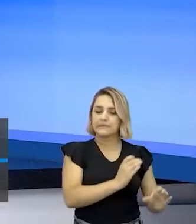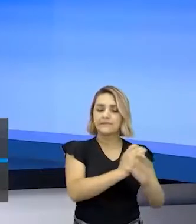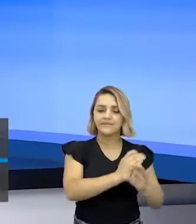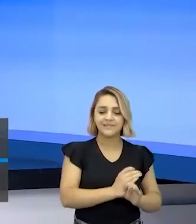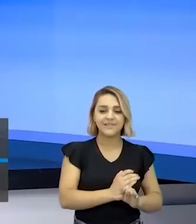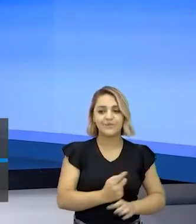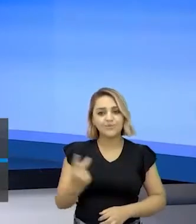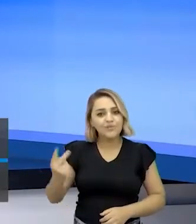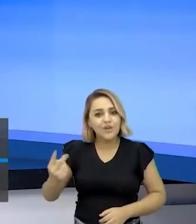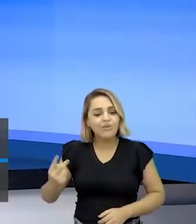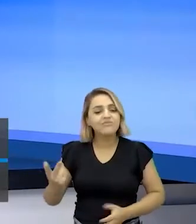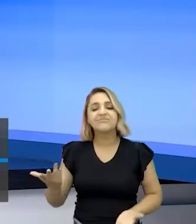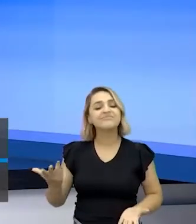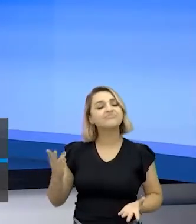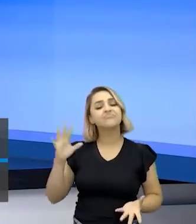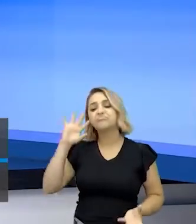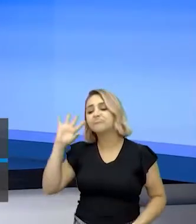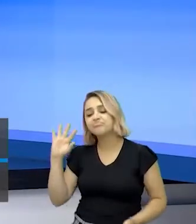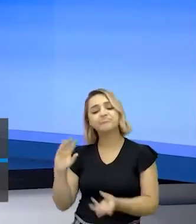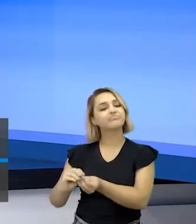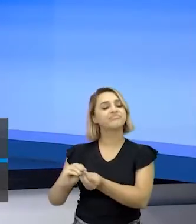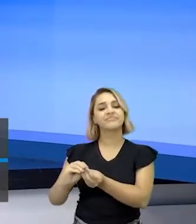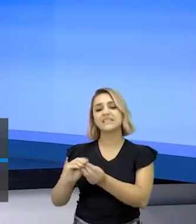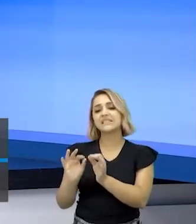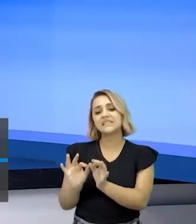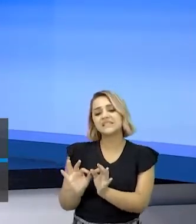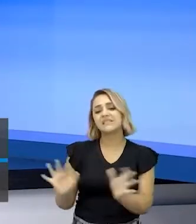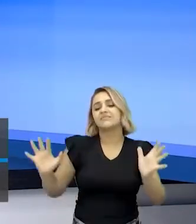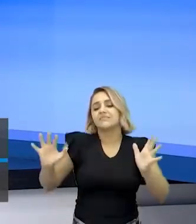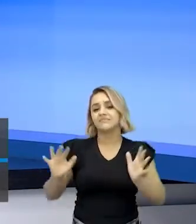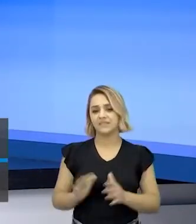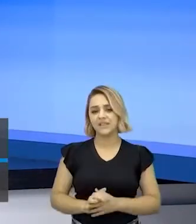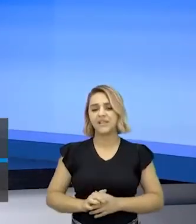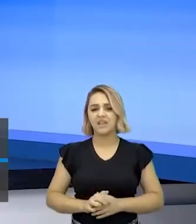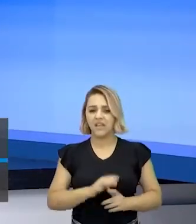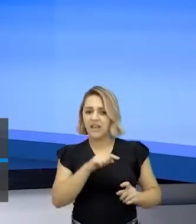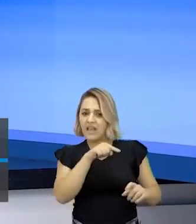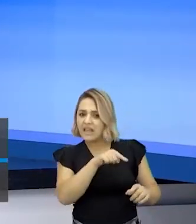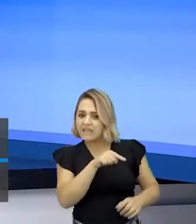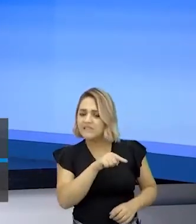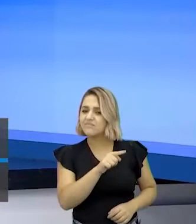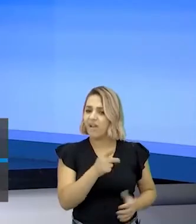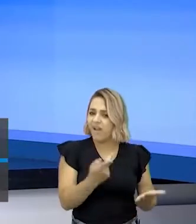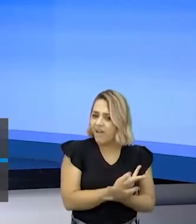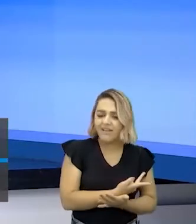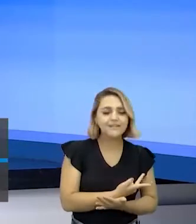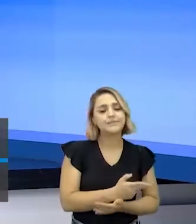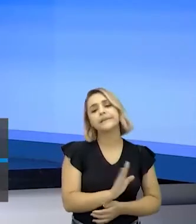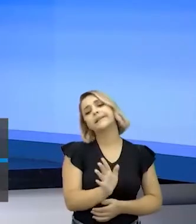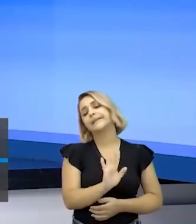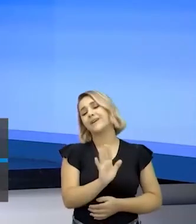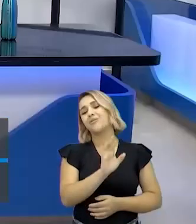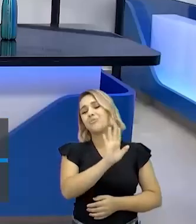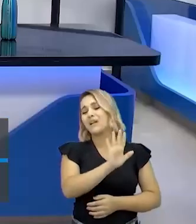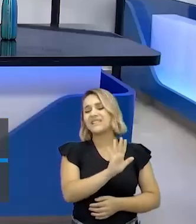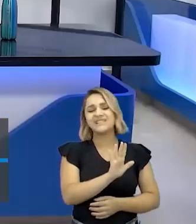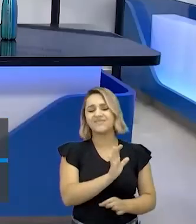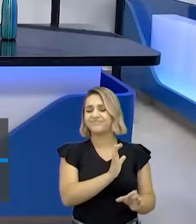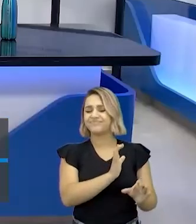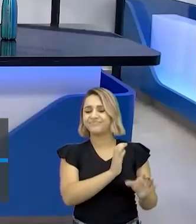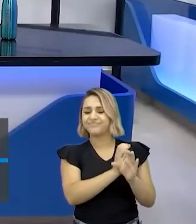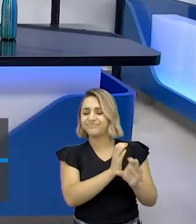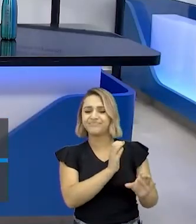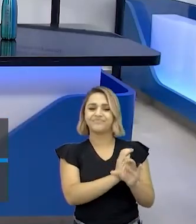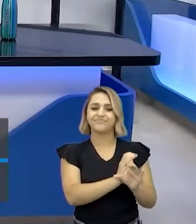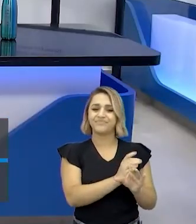fez errado? Não é que ele fez errado, né? Mas não poderia ser daquela forma, naquele momento, para aquela pessoa. Sim.